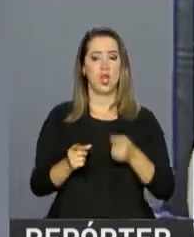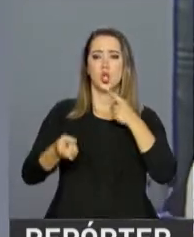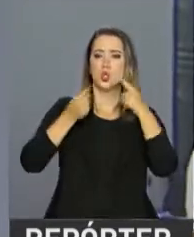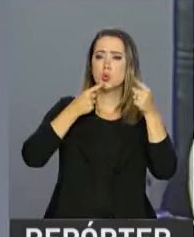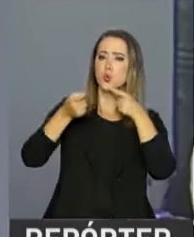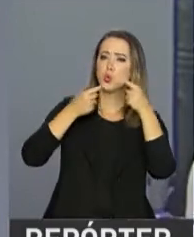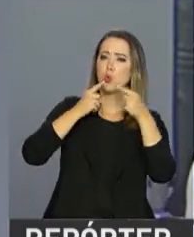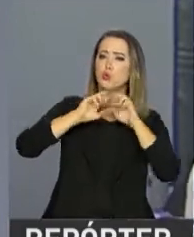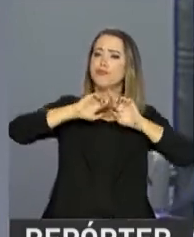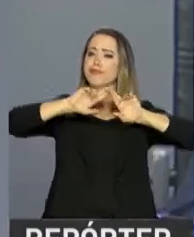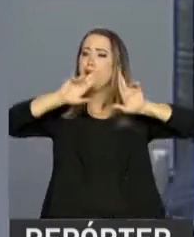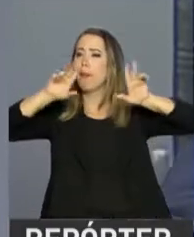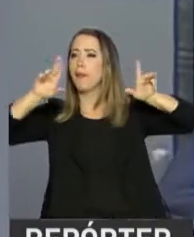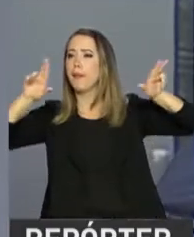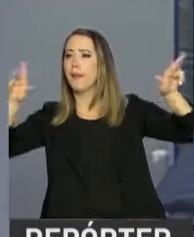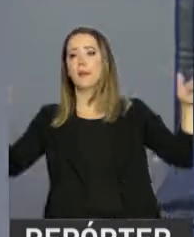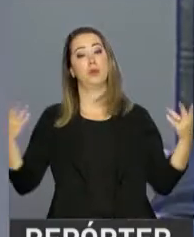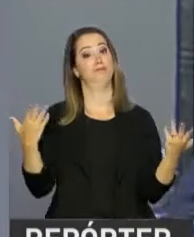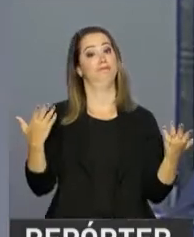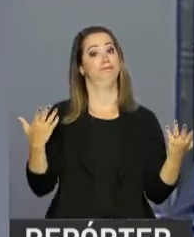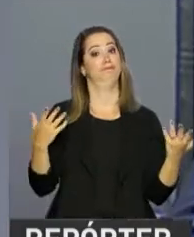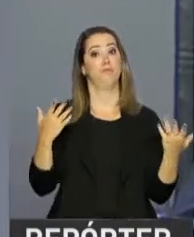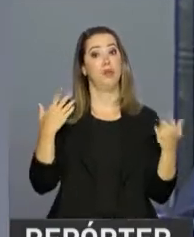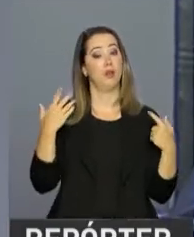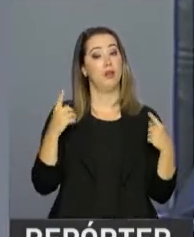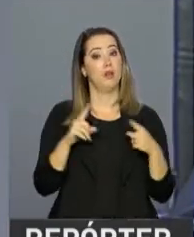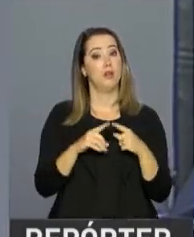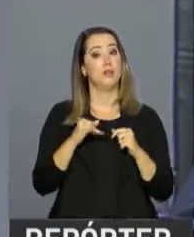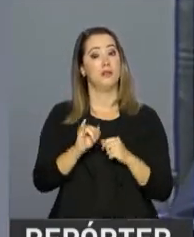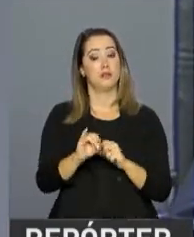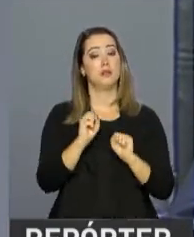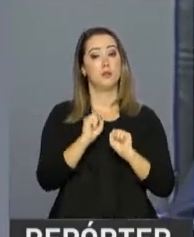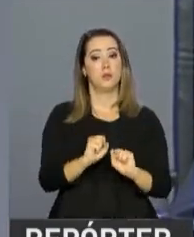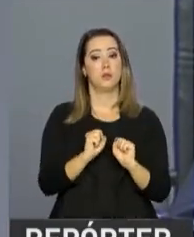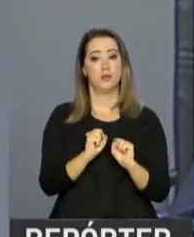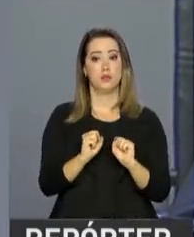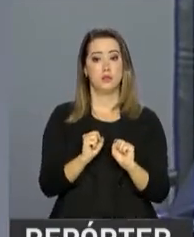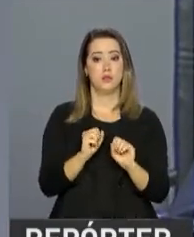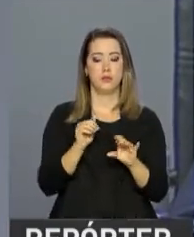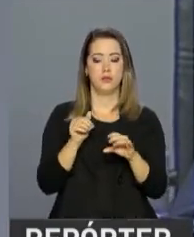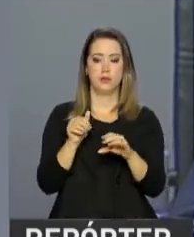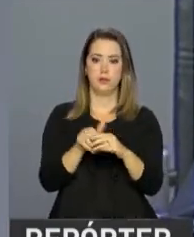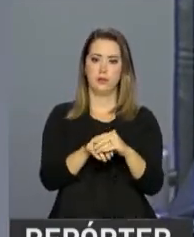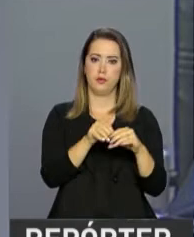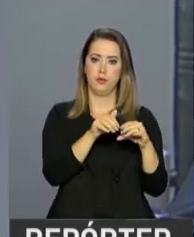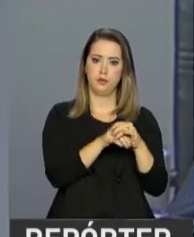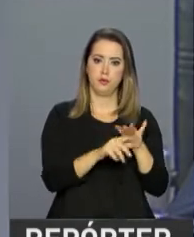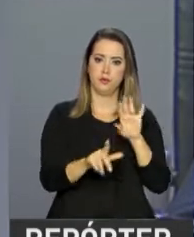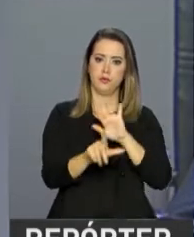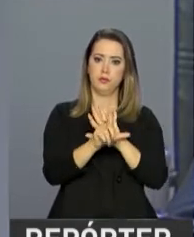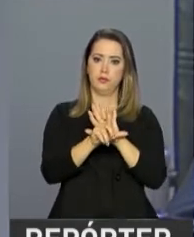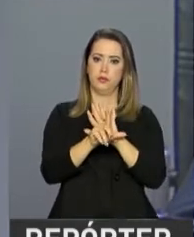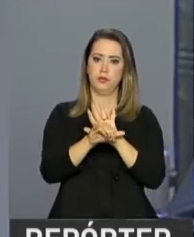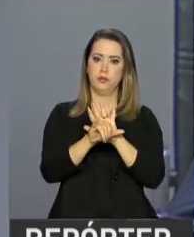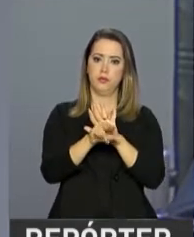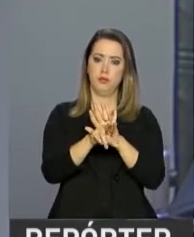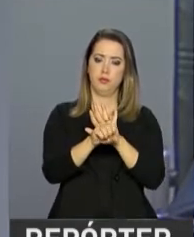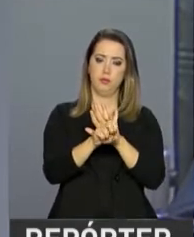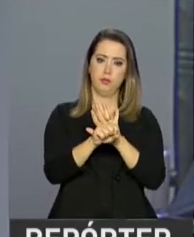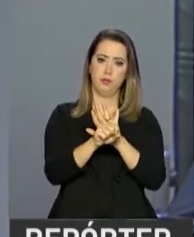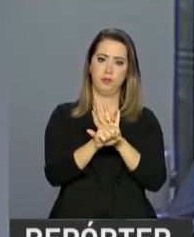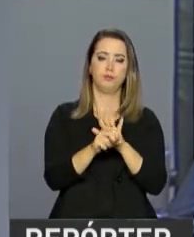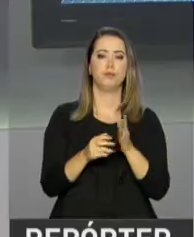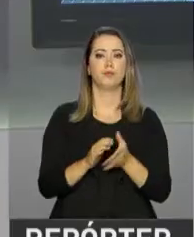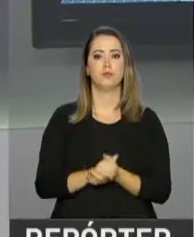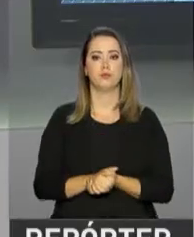Discutir, etc., e, se possível, votar a reforma da